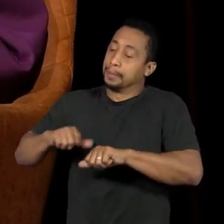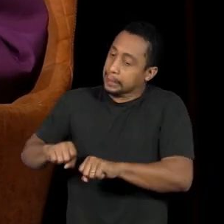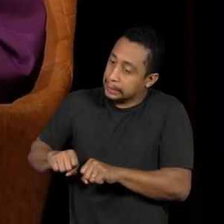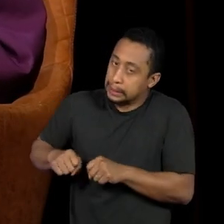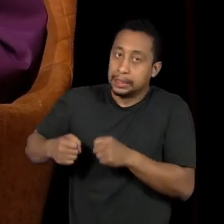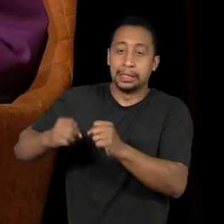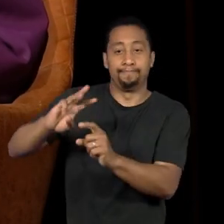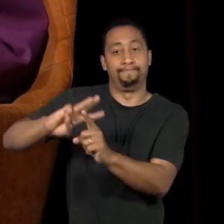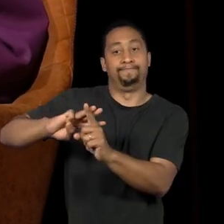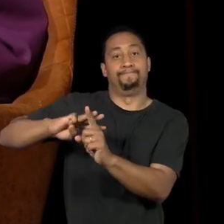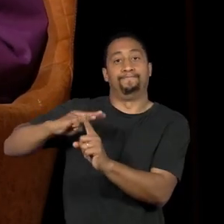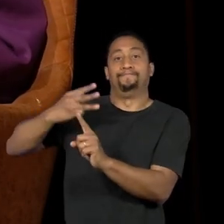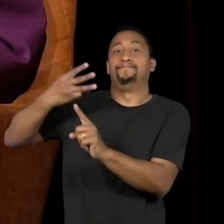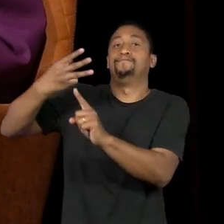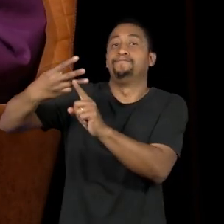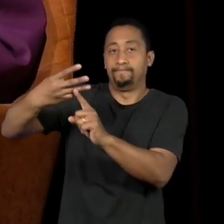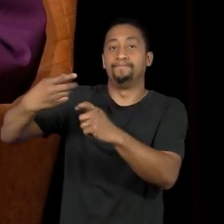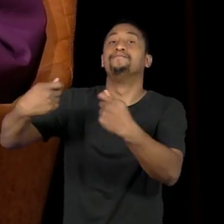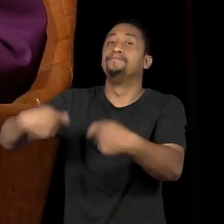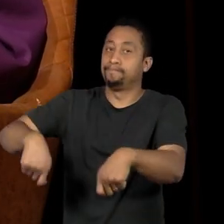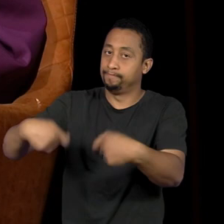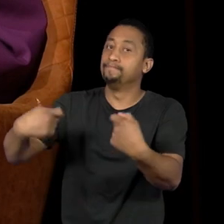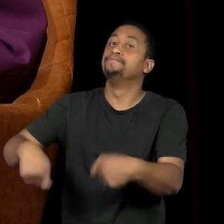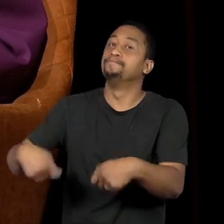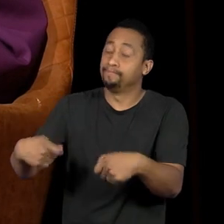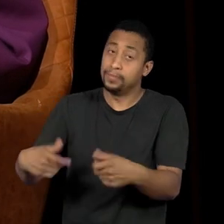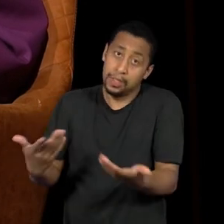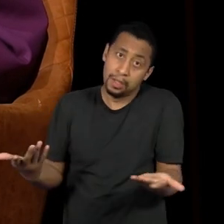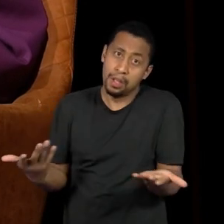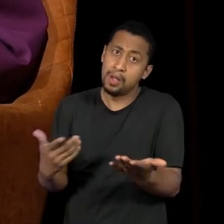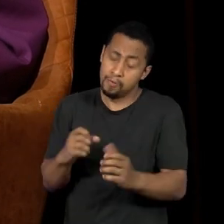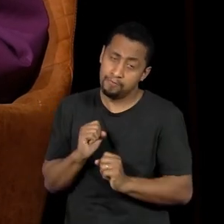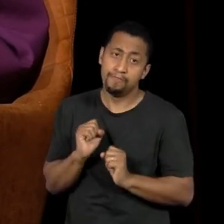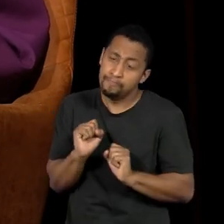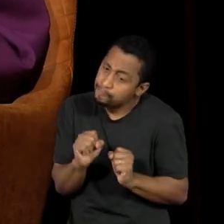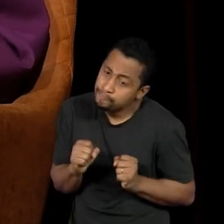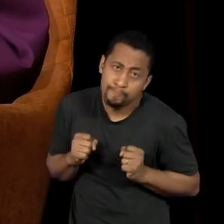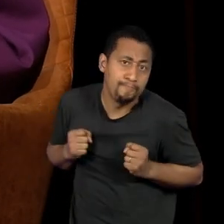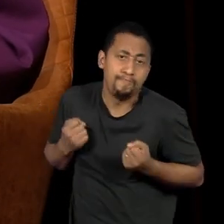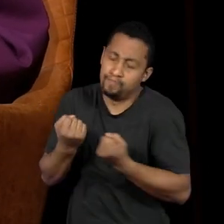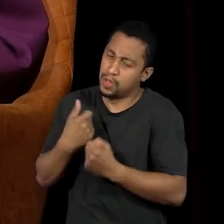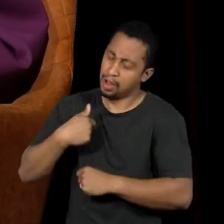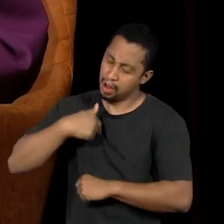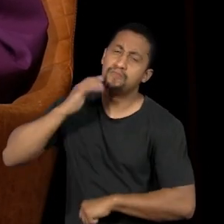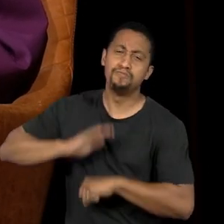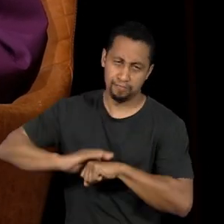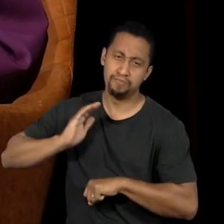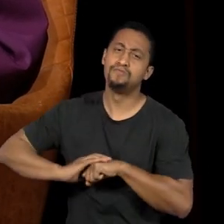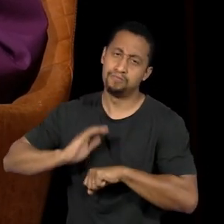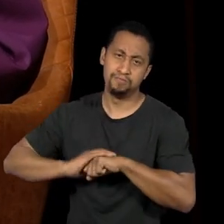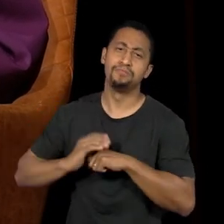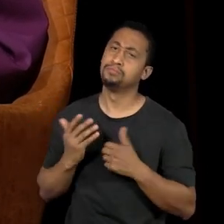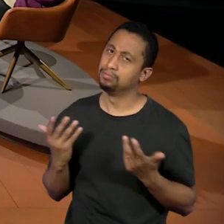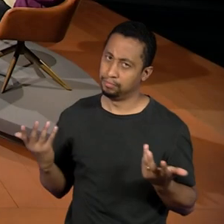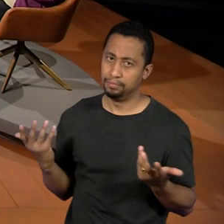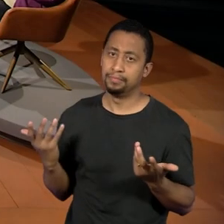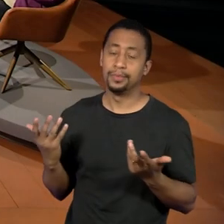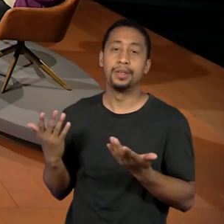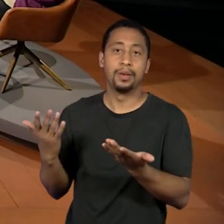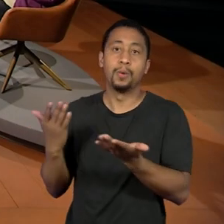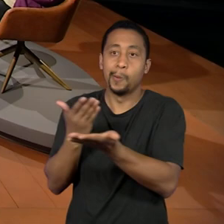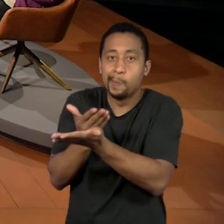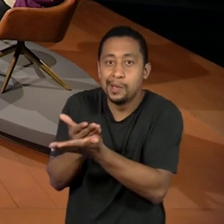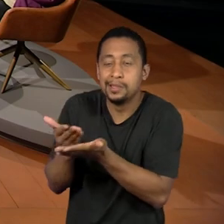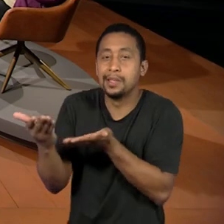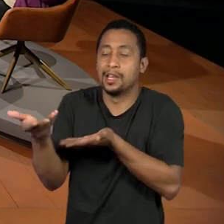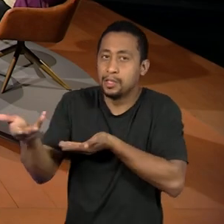eu precisaria. E eu fiz isso. Eu fui de Tatiana Leskova